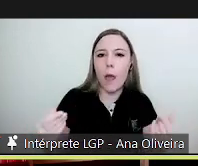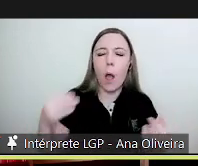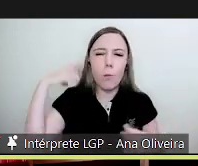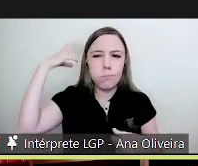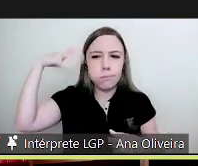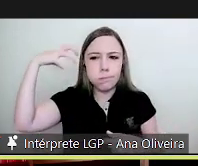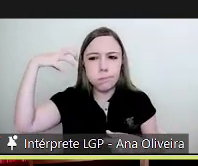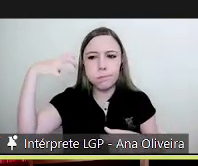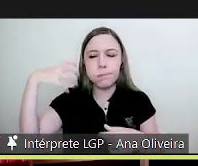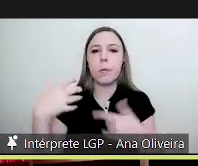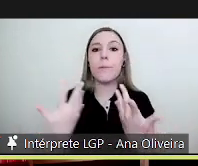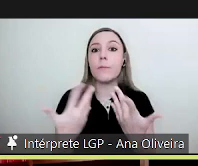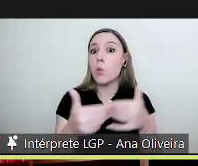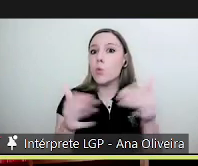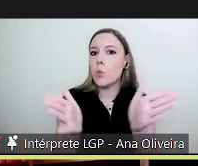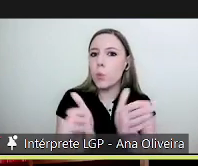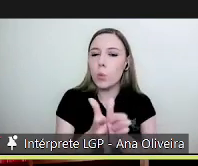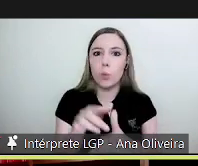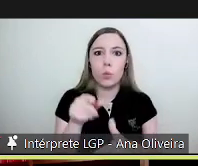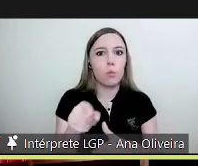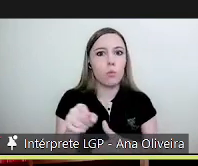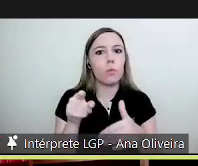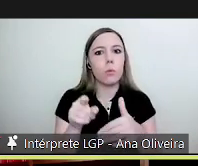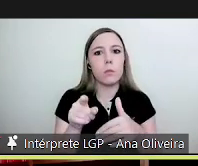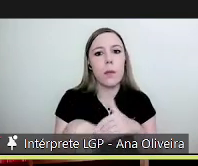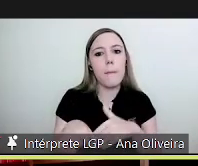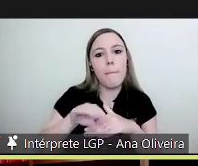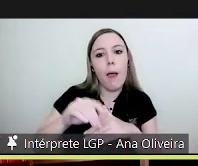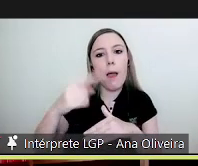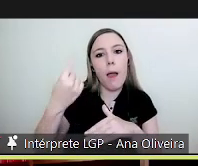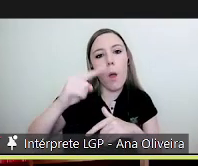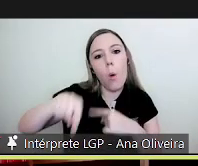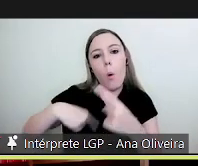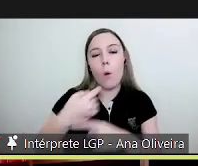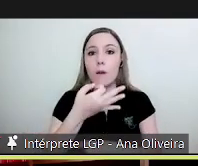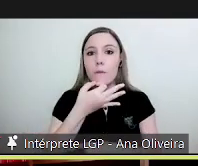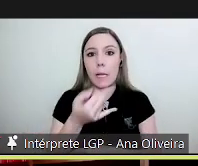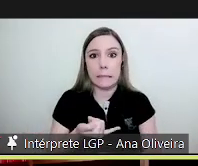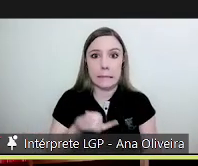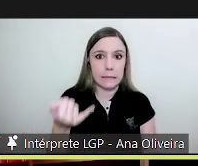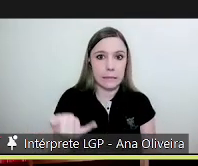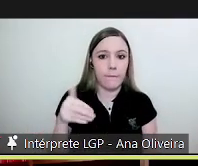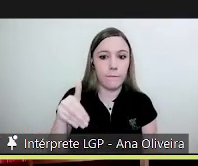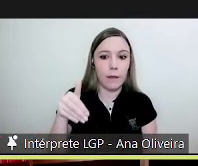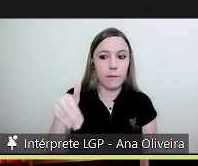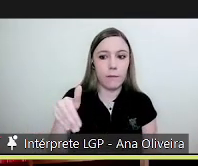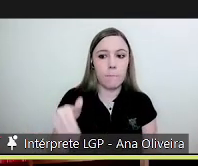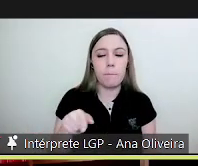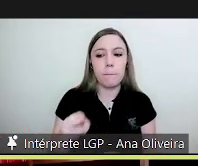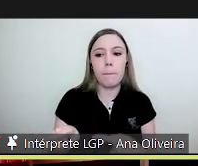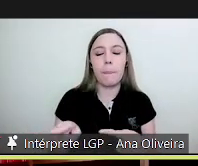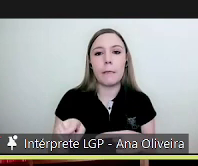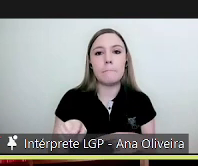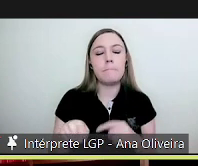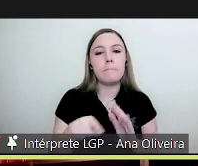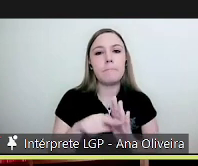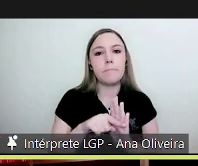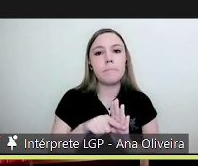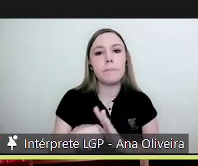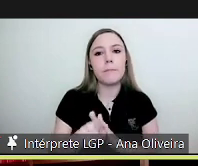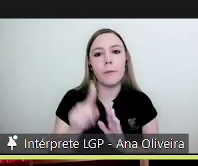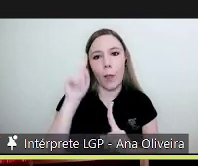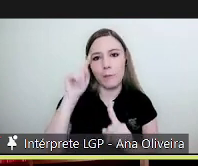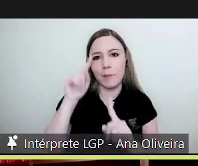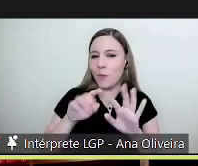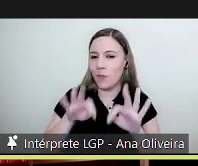estas dinâmicas são acrescentadas por uma outra que falarei já e é o tópico para